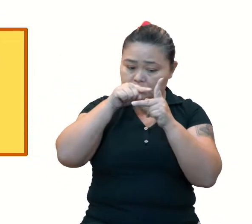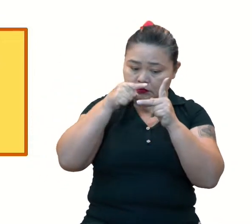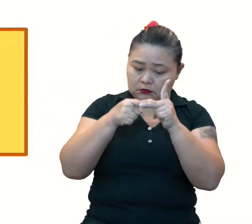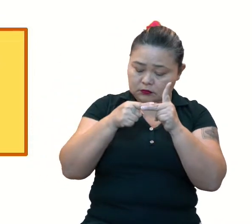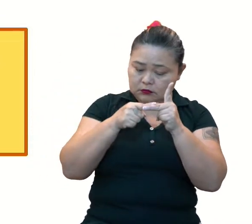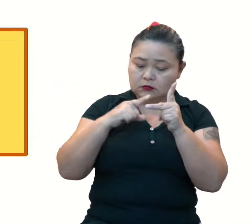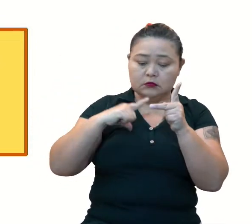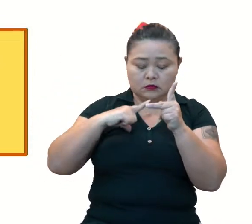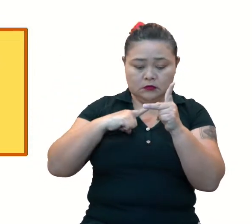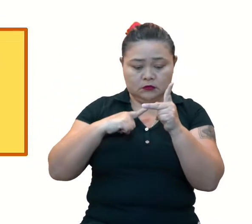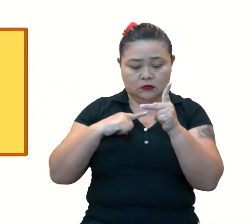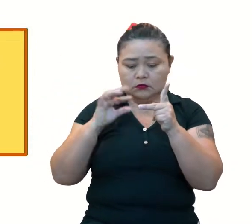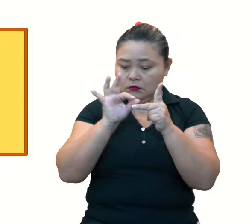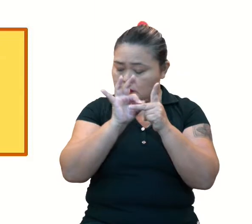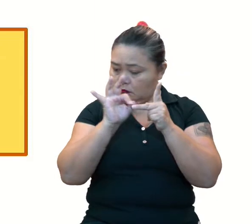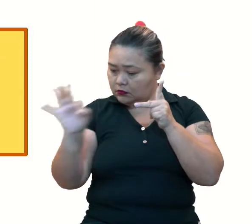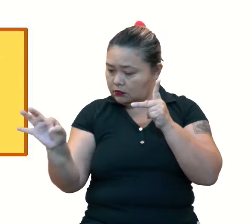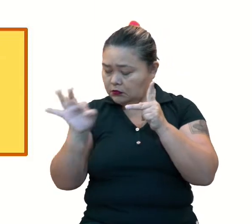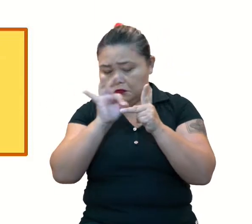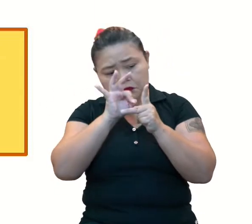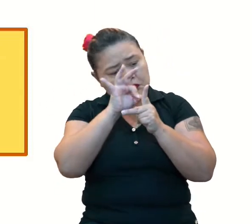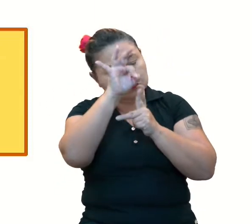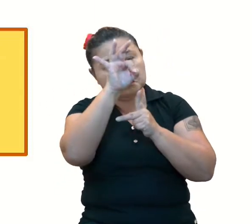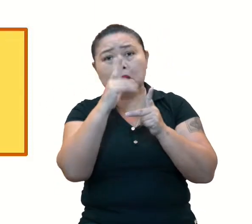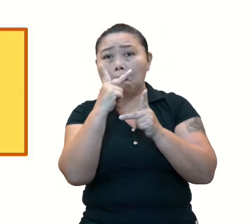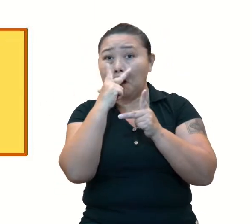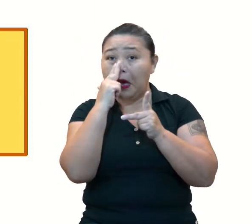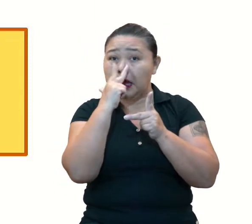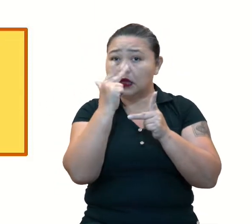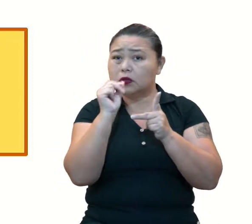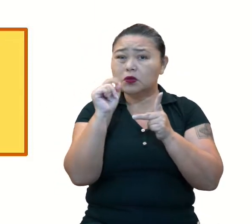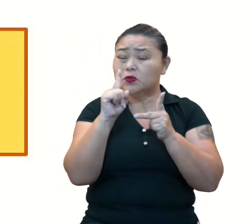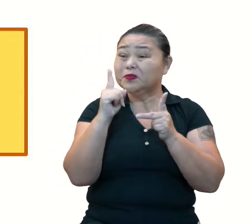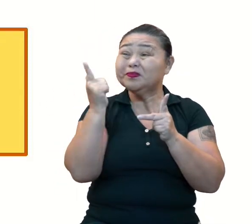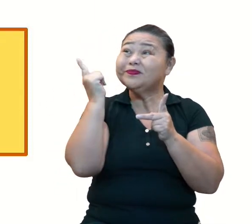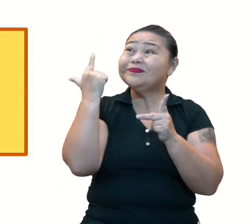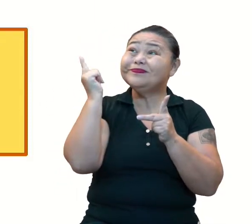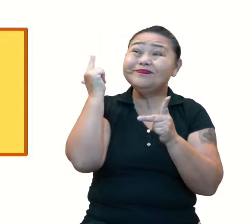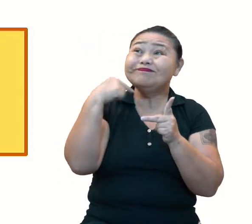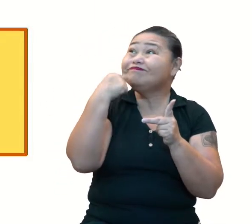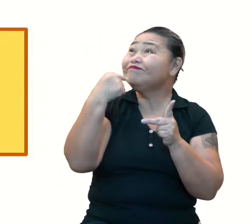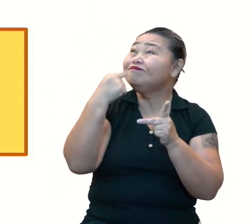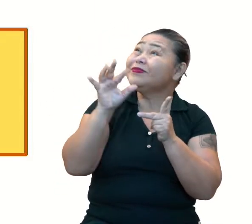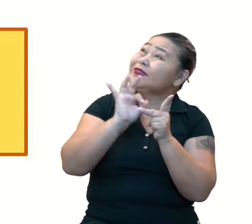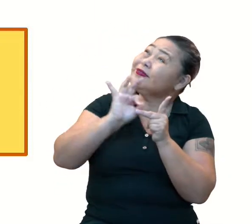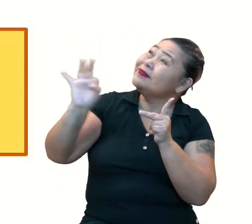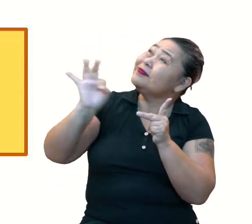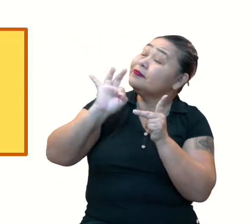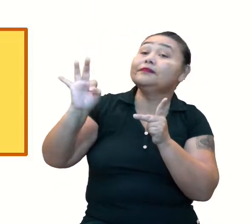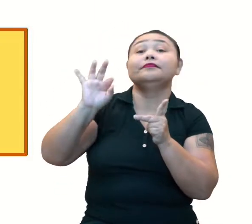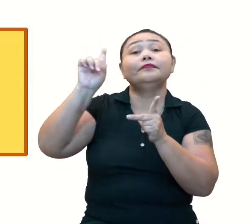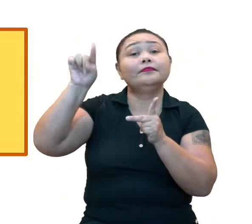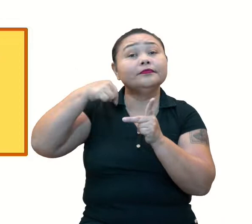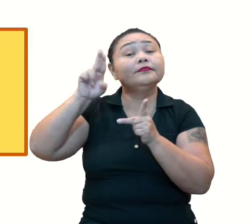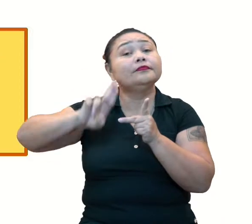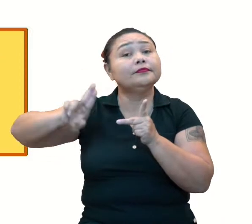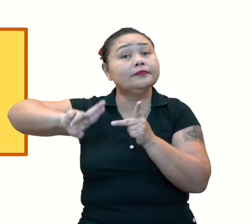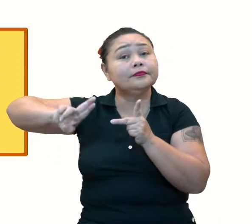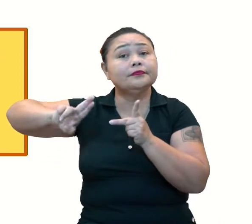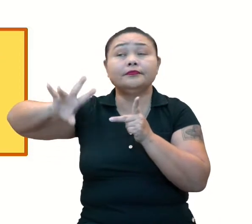e a gente quer medir distâncias que, a princípio, parece que não é acessível para medir. Então, a gente resolve isso com o uso